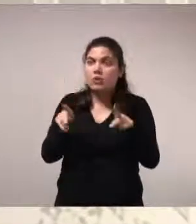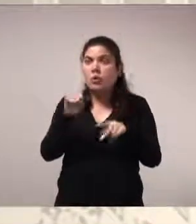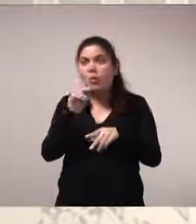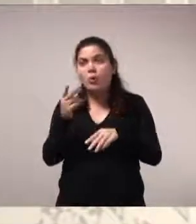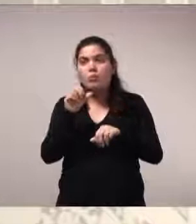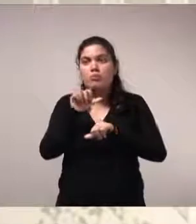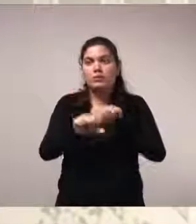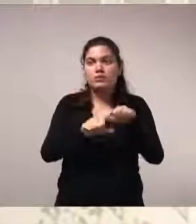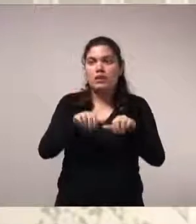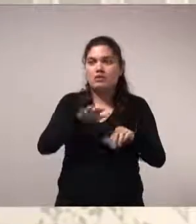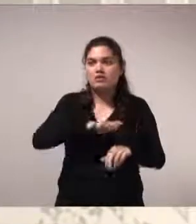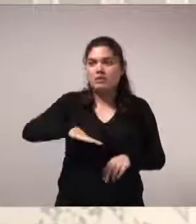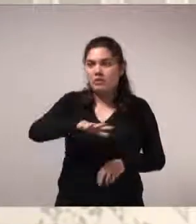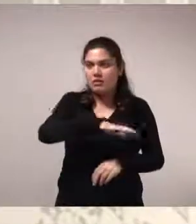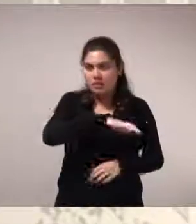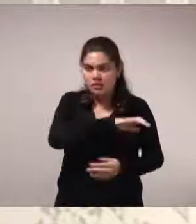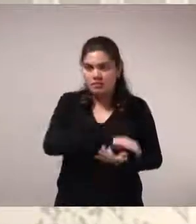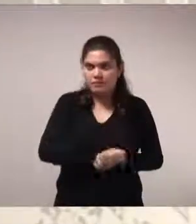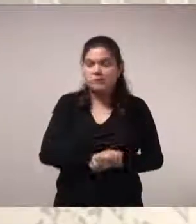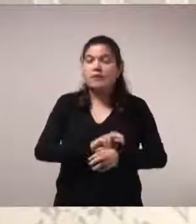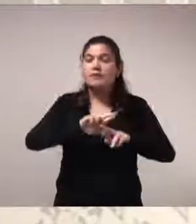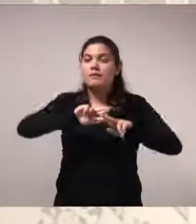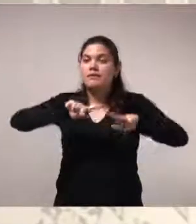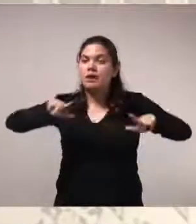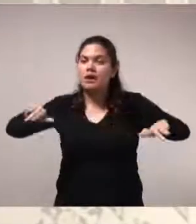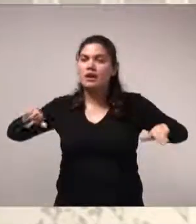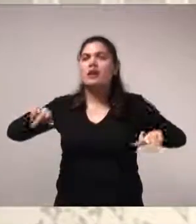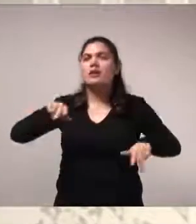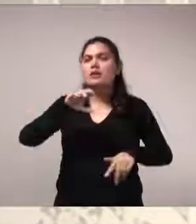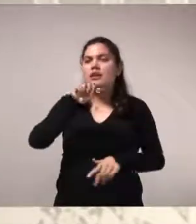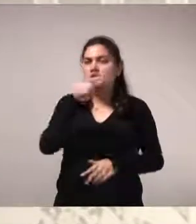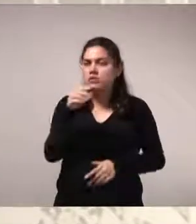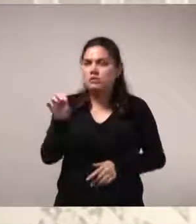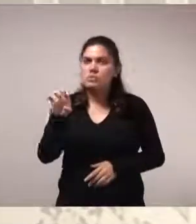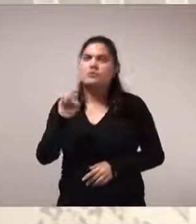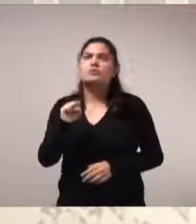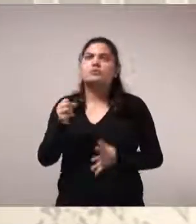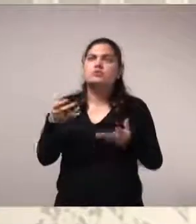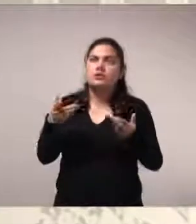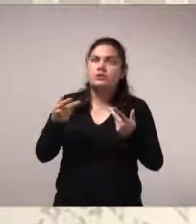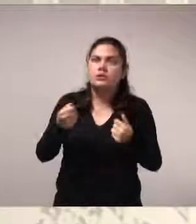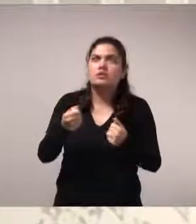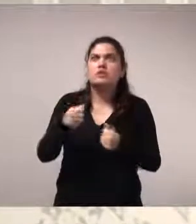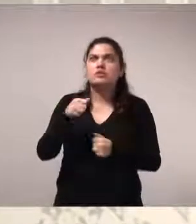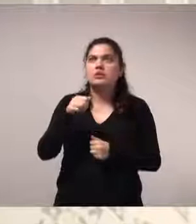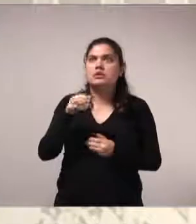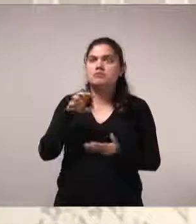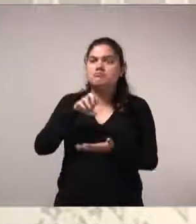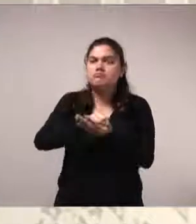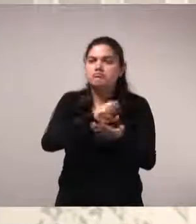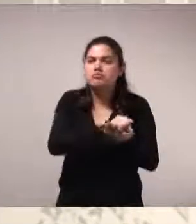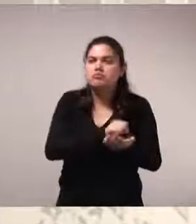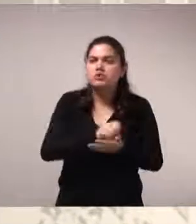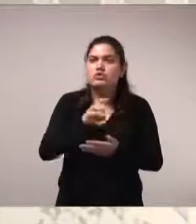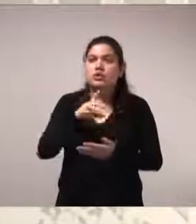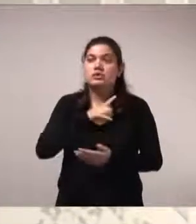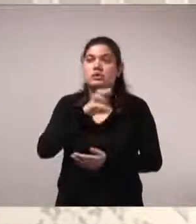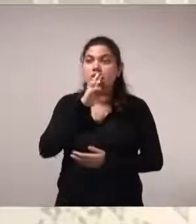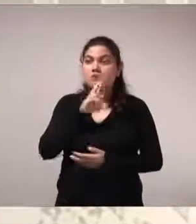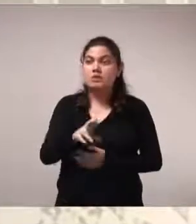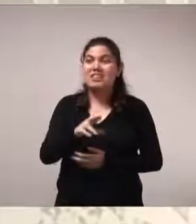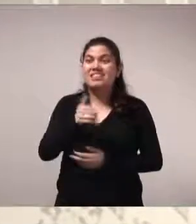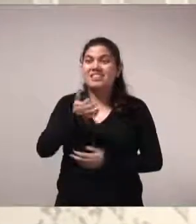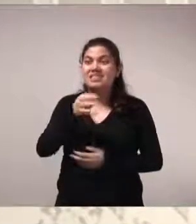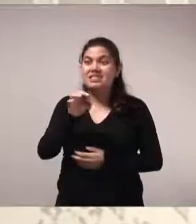área. E várias ações que a gente vem fazendo hoje, de qualificação das instalações, só vão surtir resultado daqui 10 ou 20